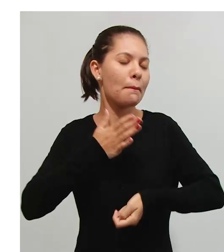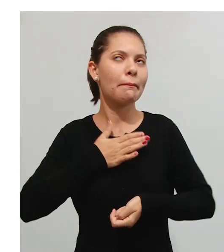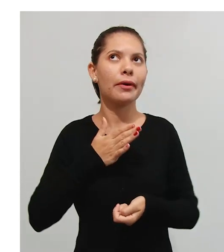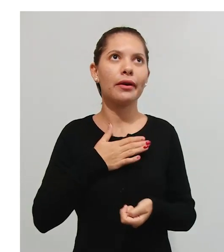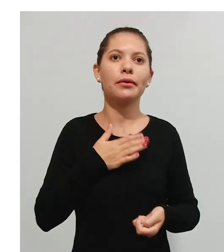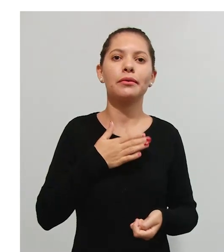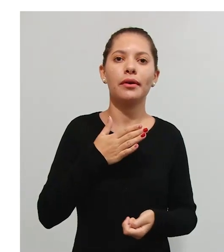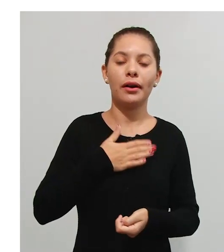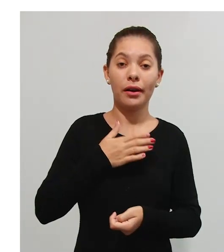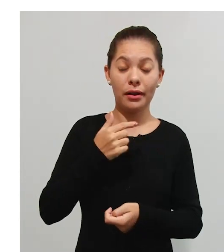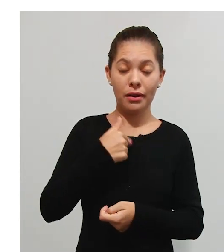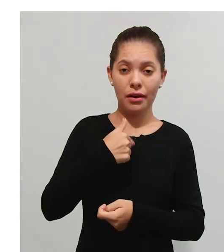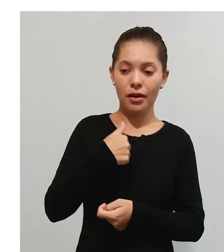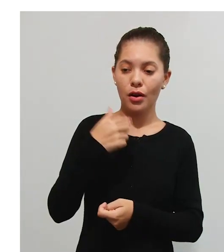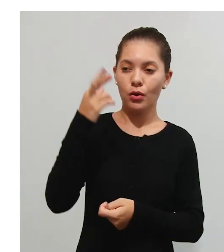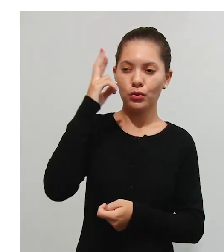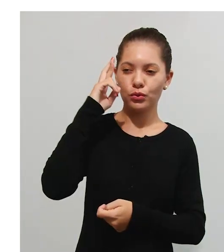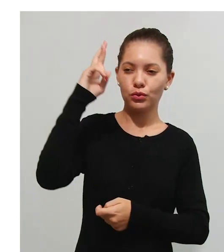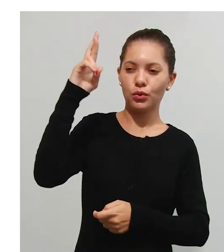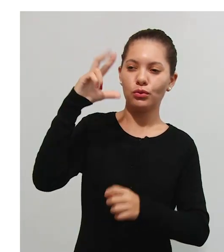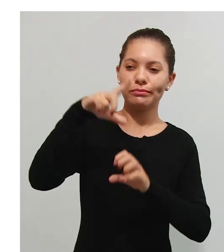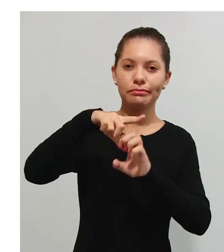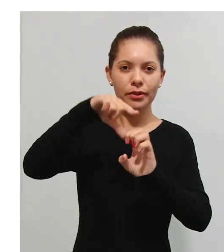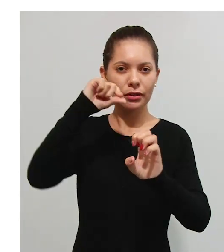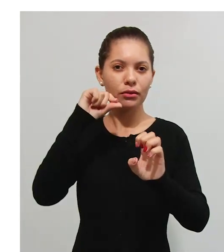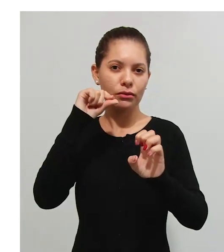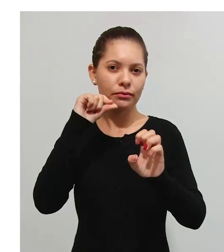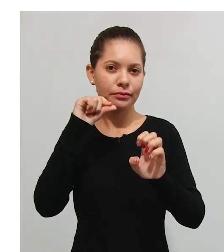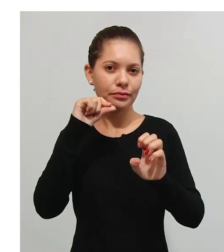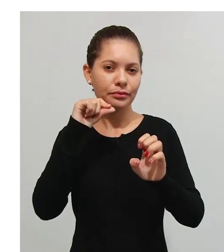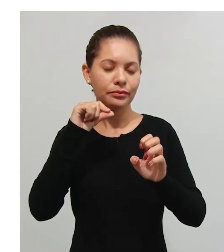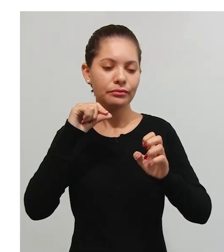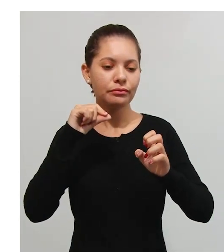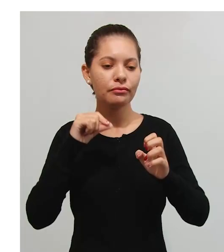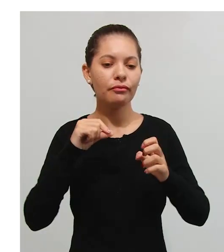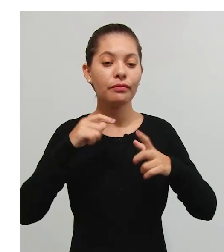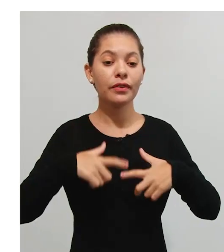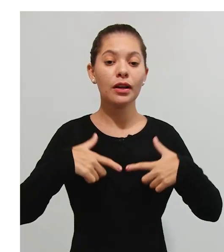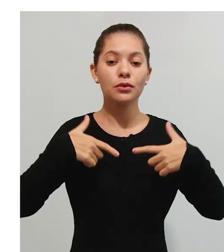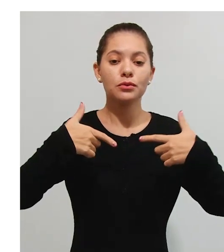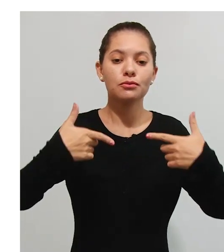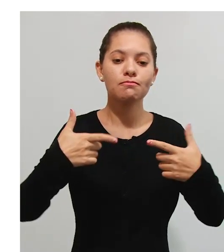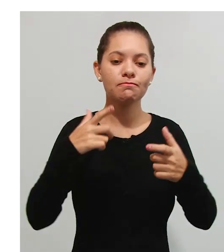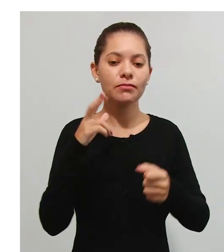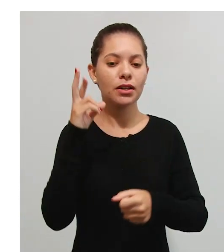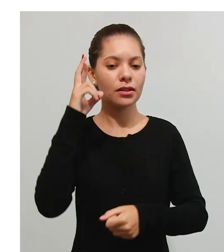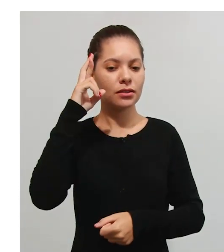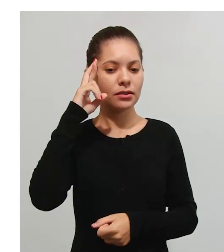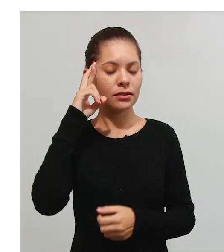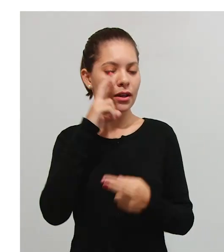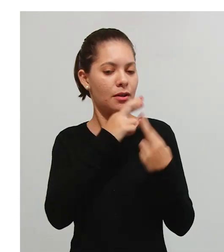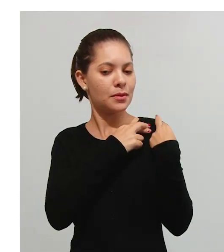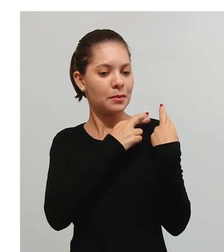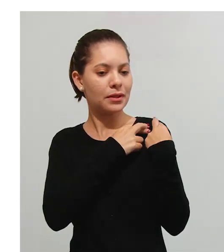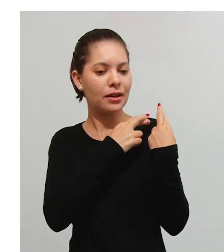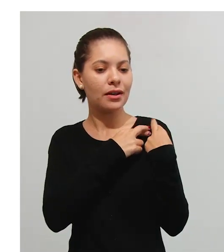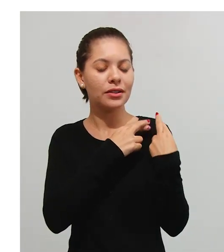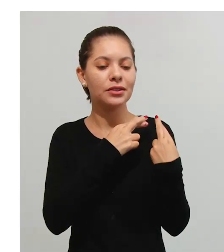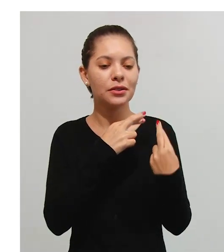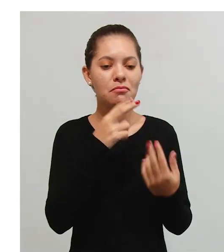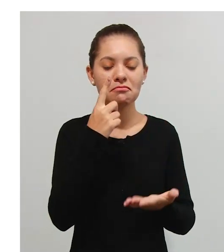seu, como se ele fosse o próprio empreendedor daquele negócio. Ele vai assumir as responsabilidades por